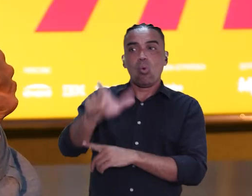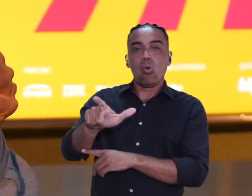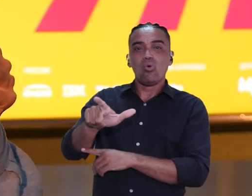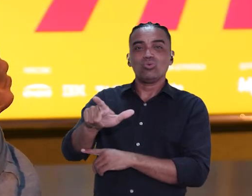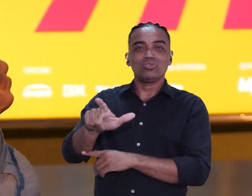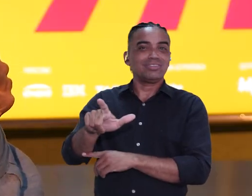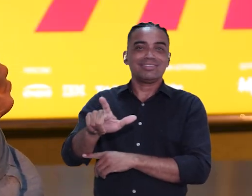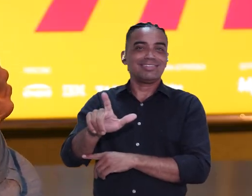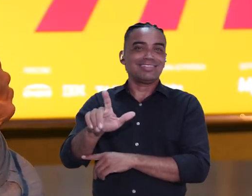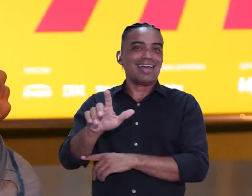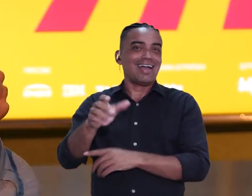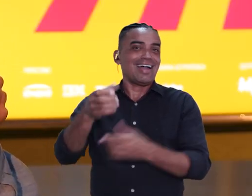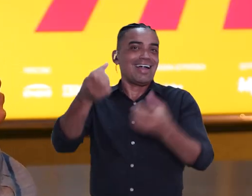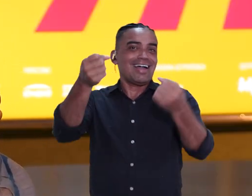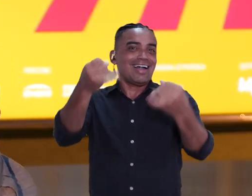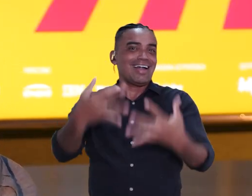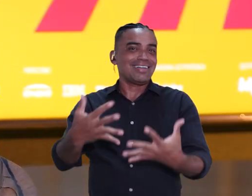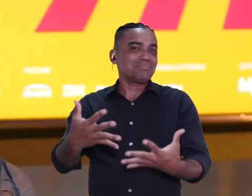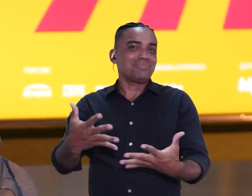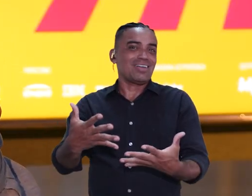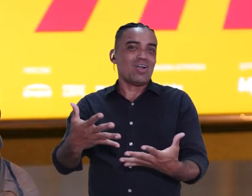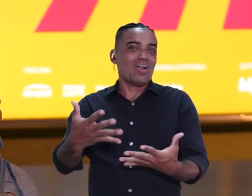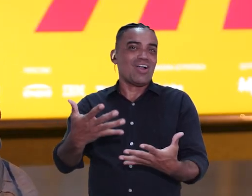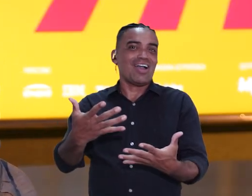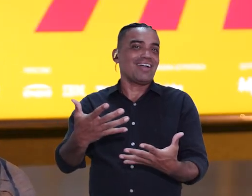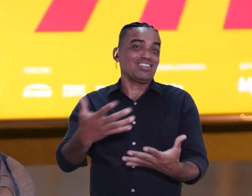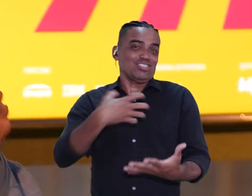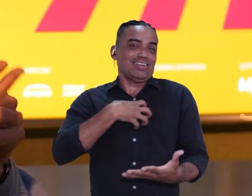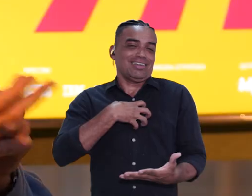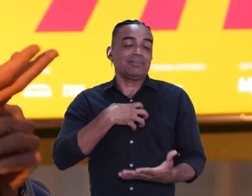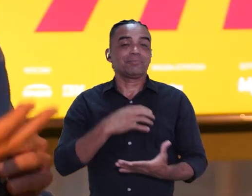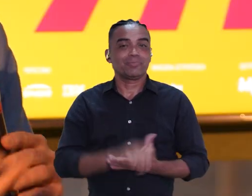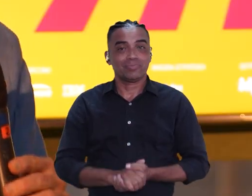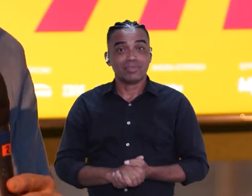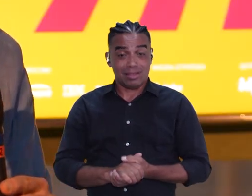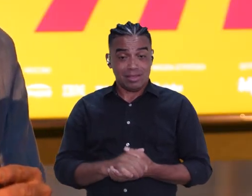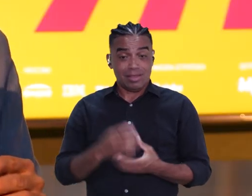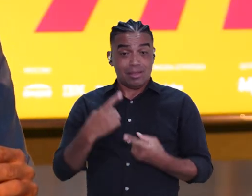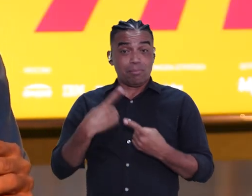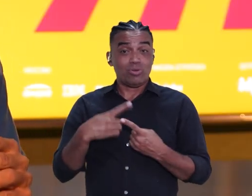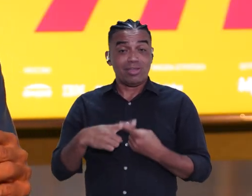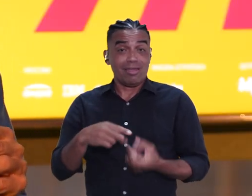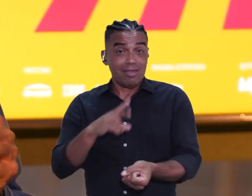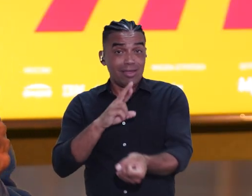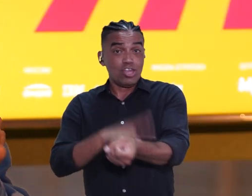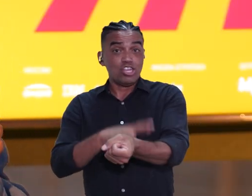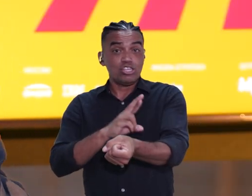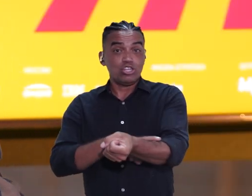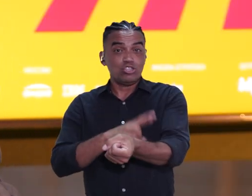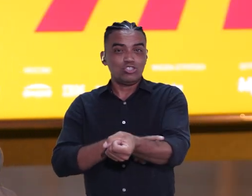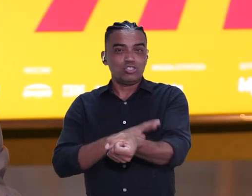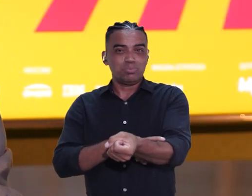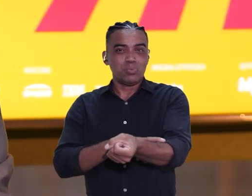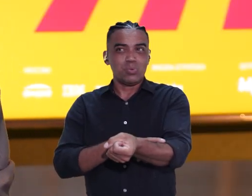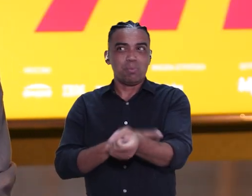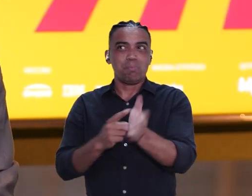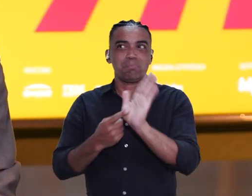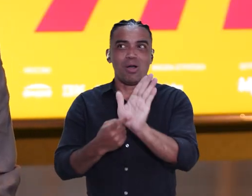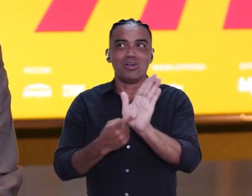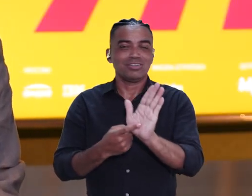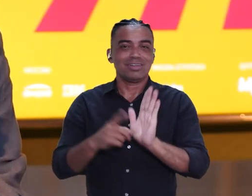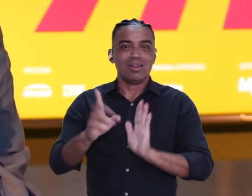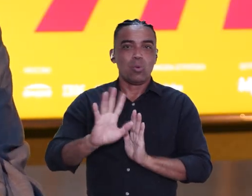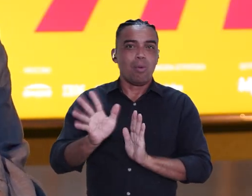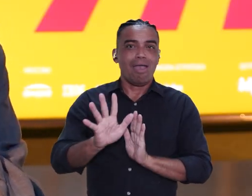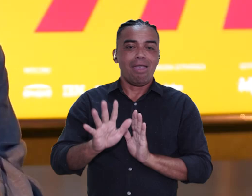outra natureza, né? Porque o ritmo diz, na verdade, que não se trata de